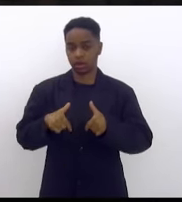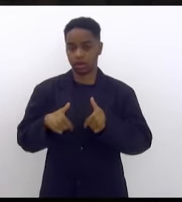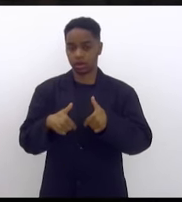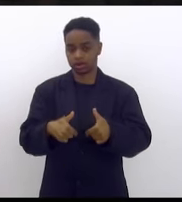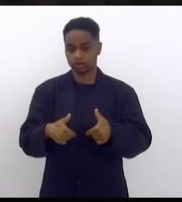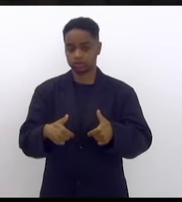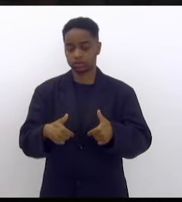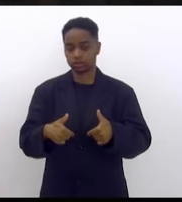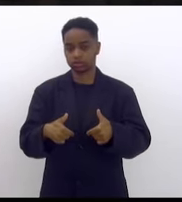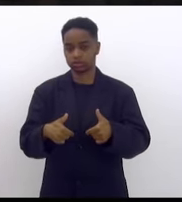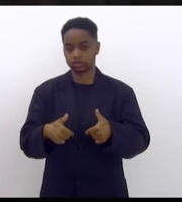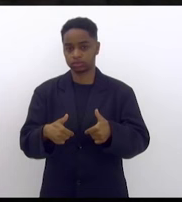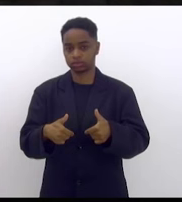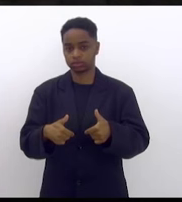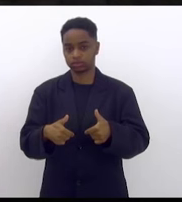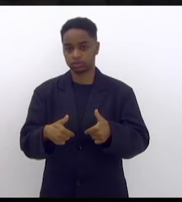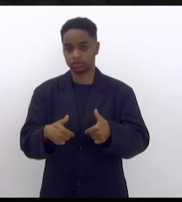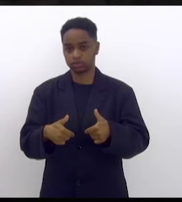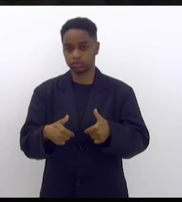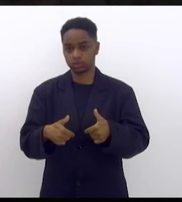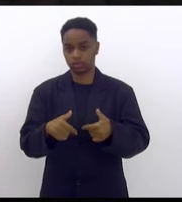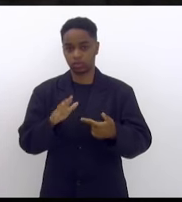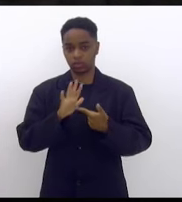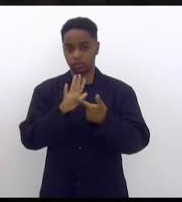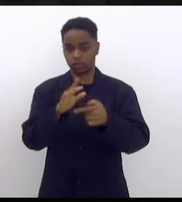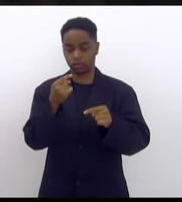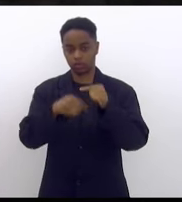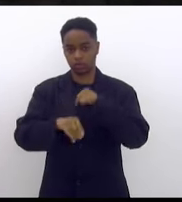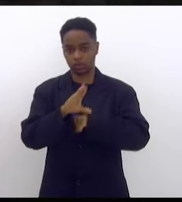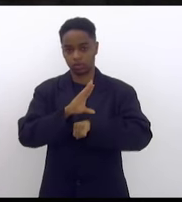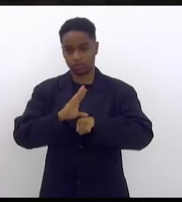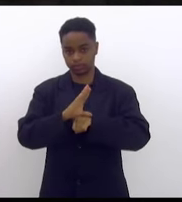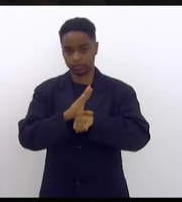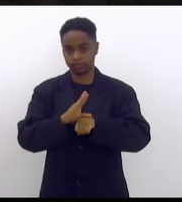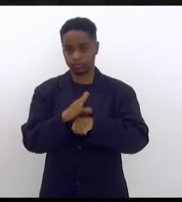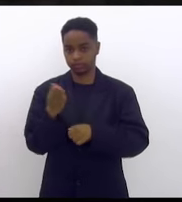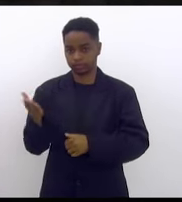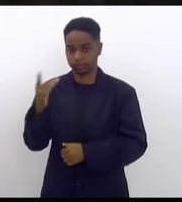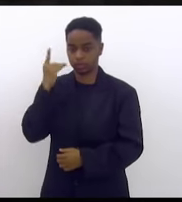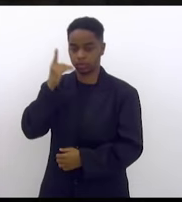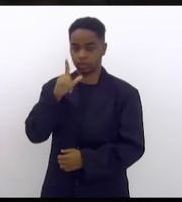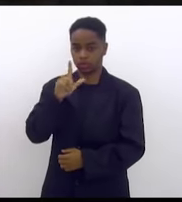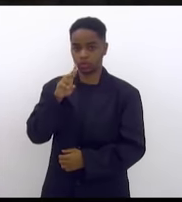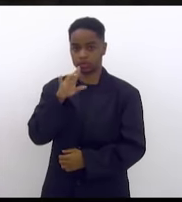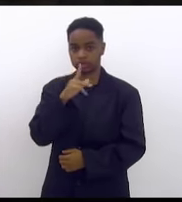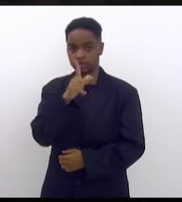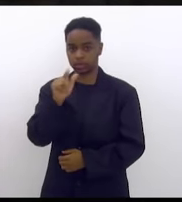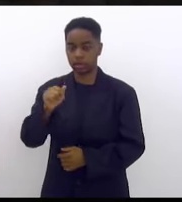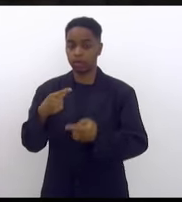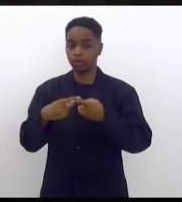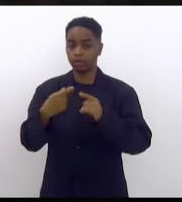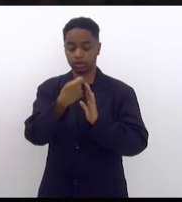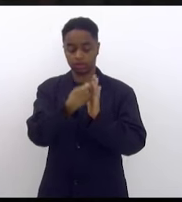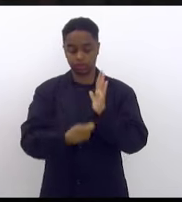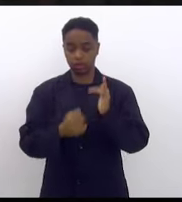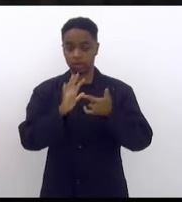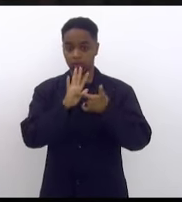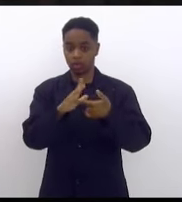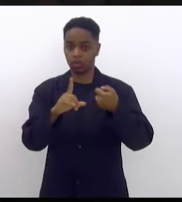direta de inconstitucionalidade, deputada Lucinha, está escrito na Constituição,